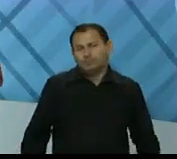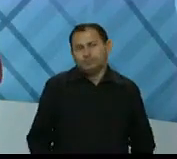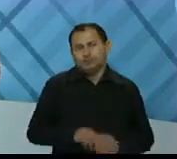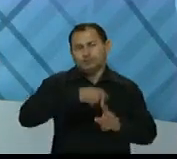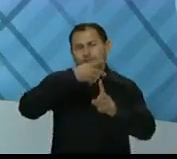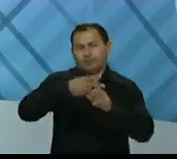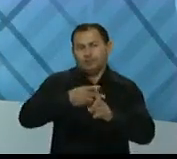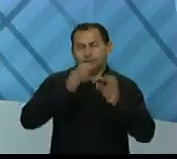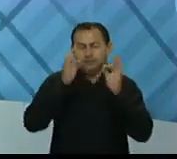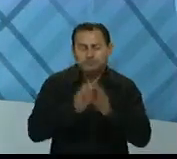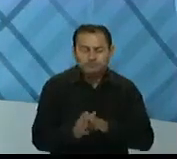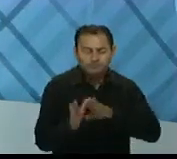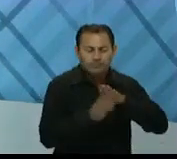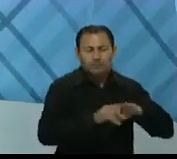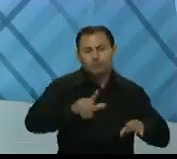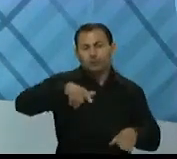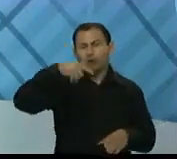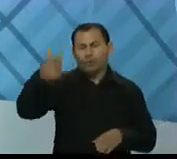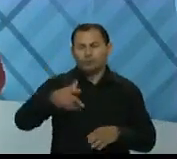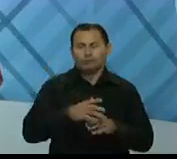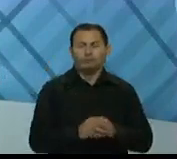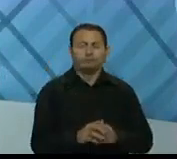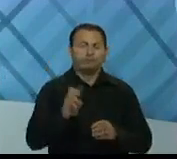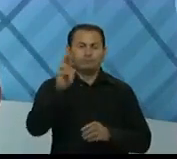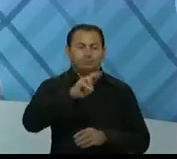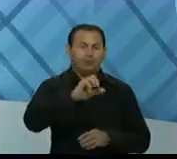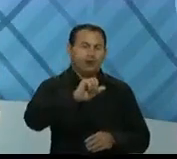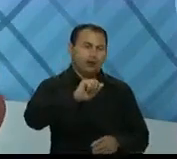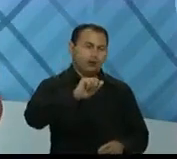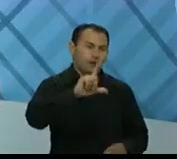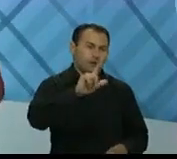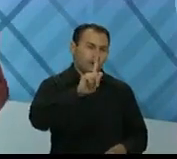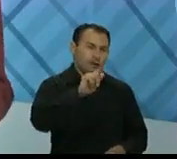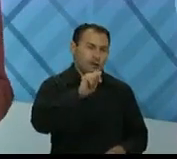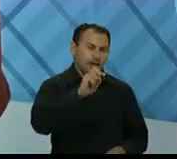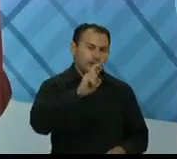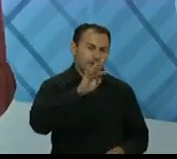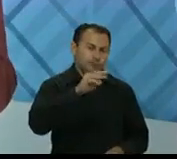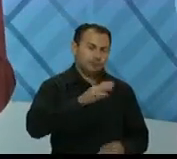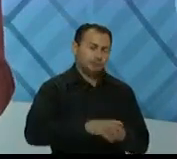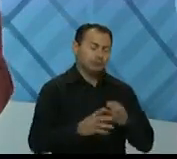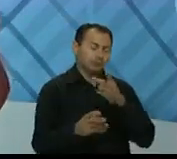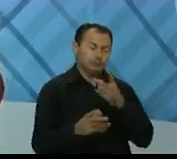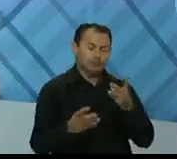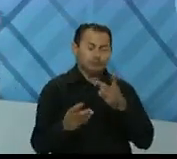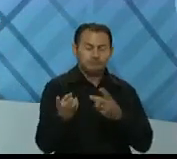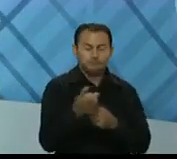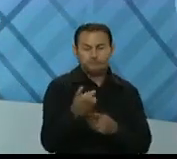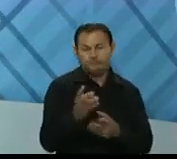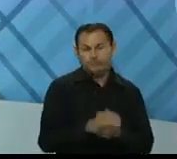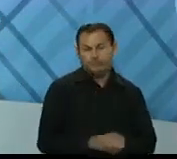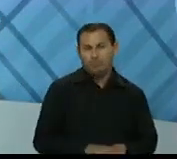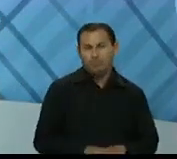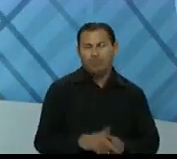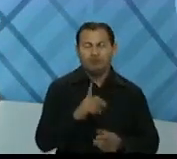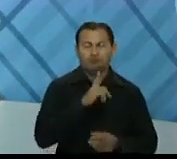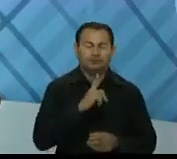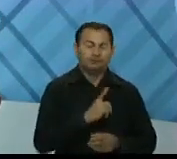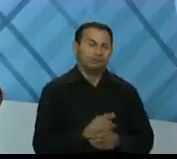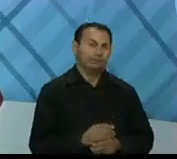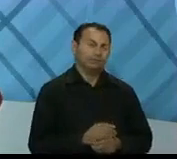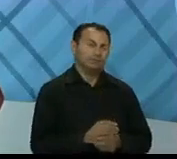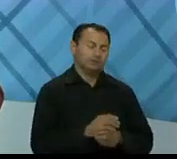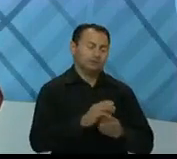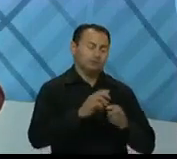dobrado. Uma outra situação é aplicar logaritmo dos dois lados. Nós não chegamos a uma situação onde tinha um